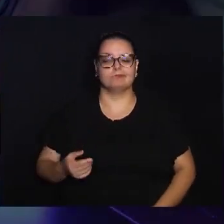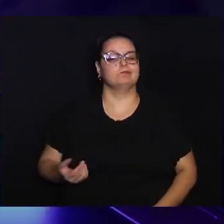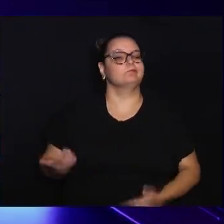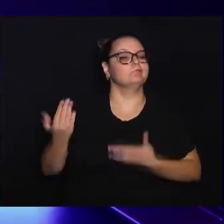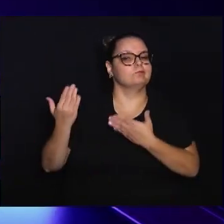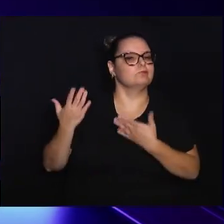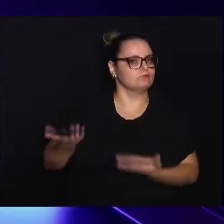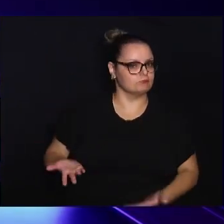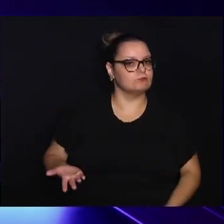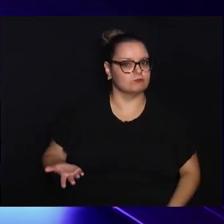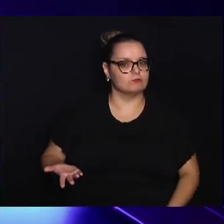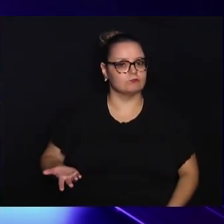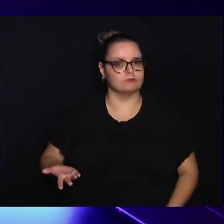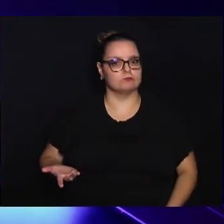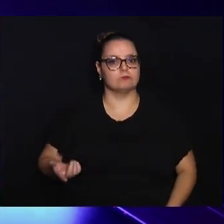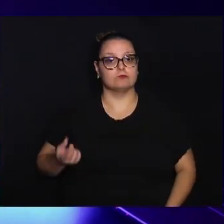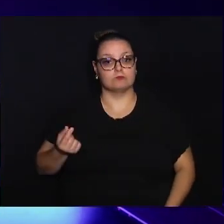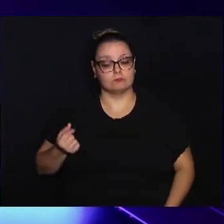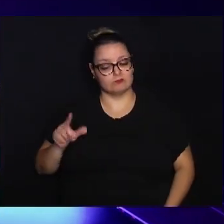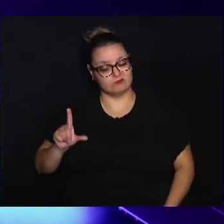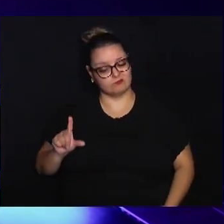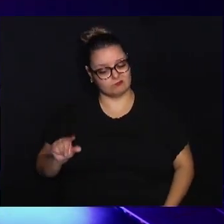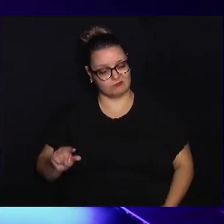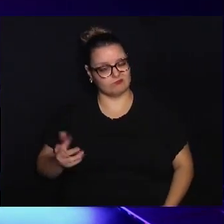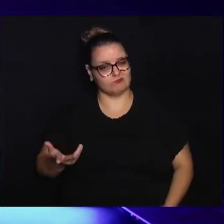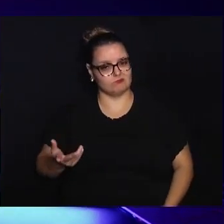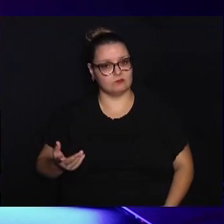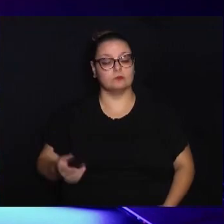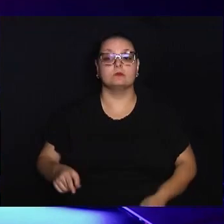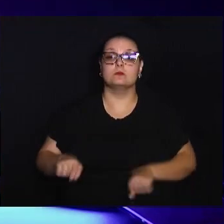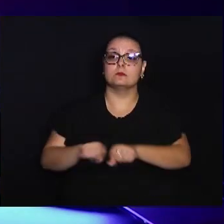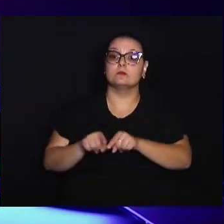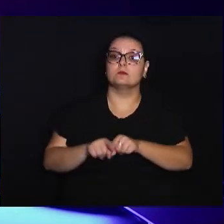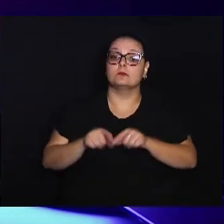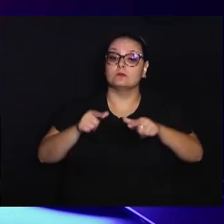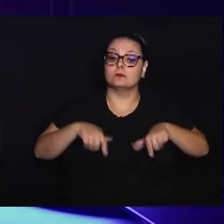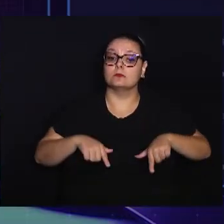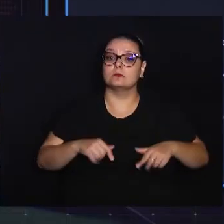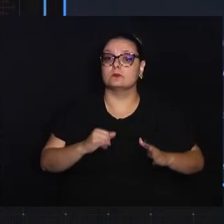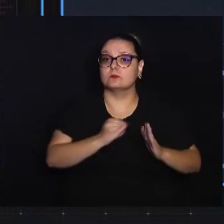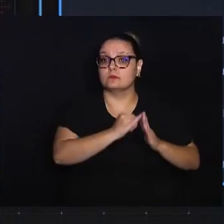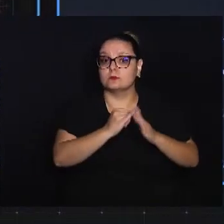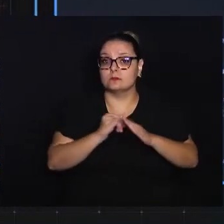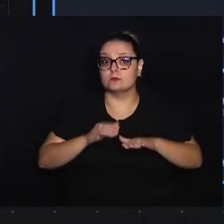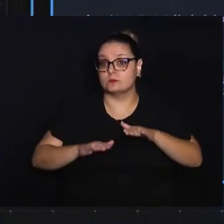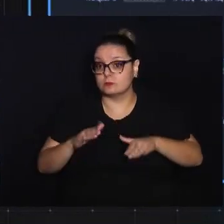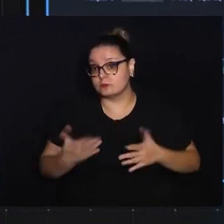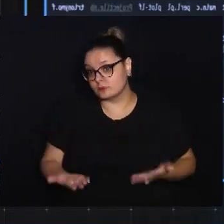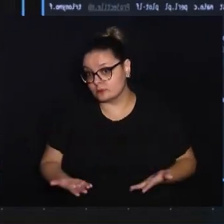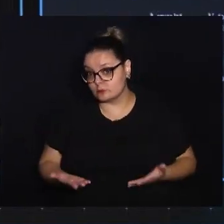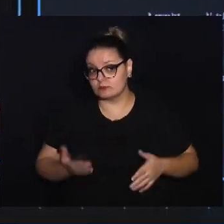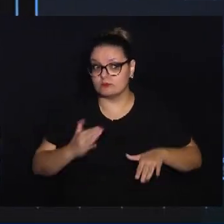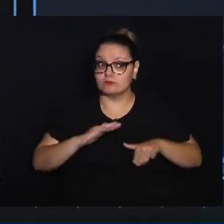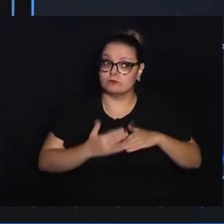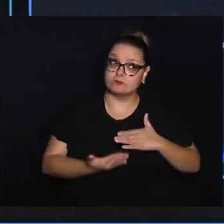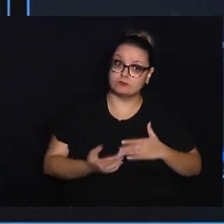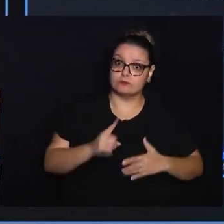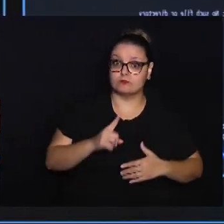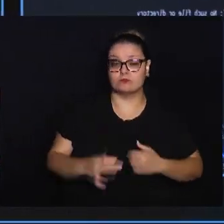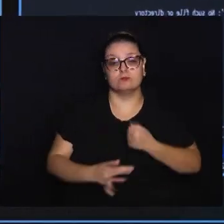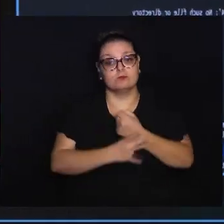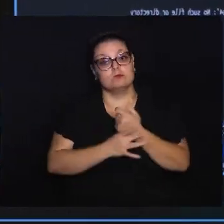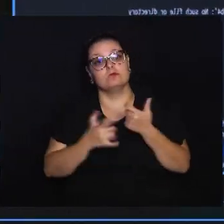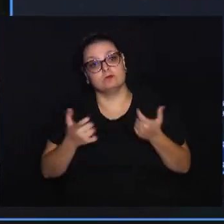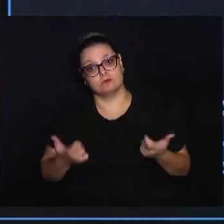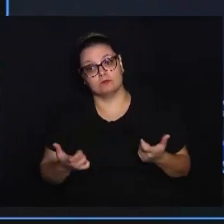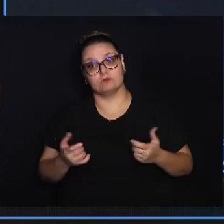por trás. E é muito interessante também analisar a localização desse imóvel, porque muitas vezes por se tratar talvez de um bairro não